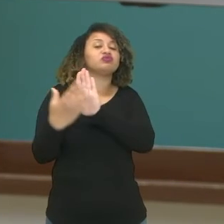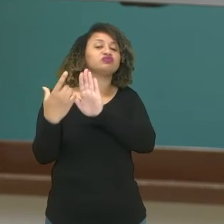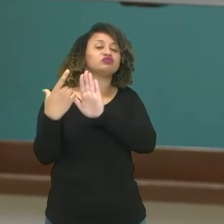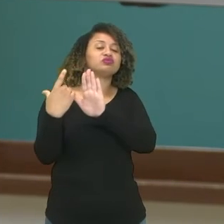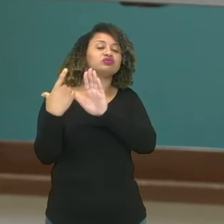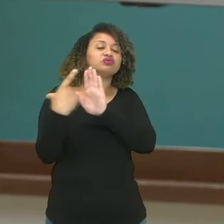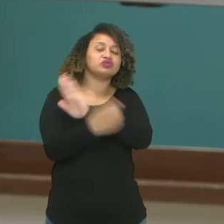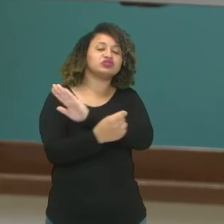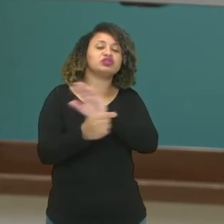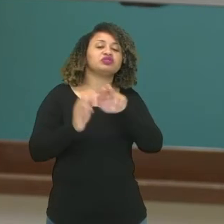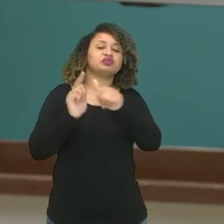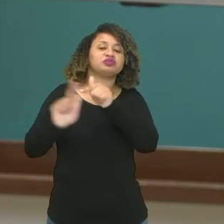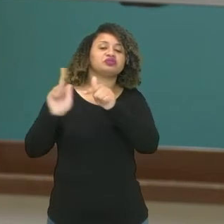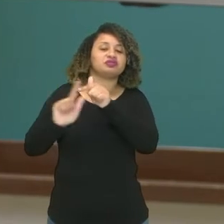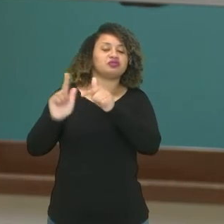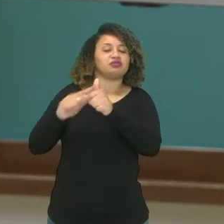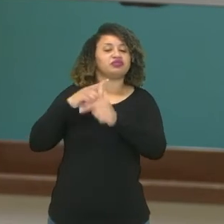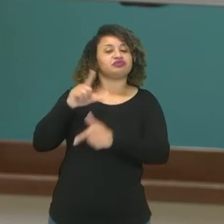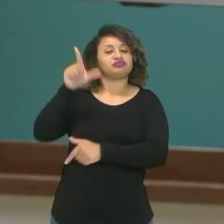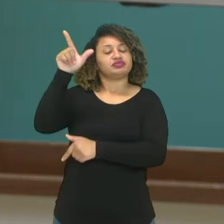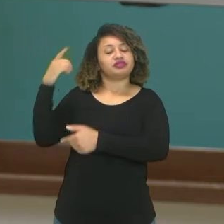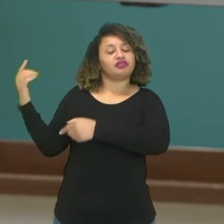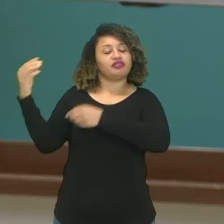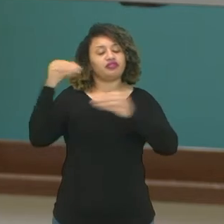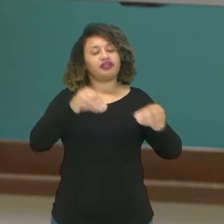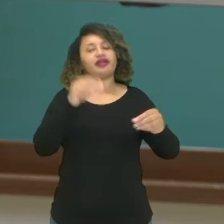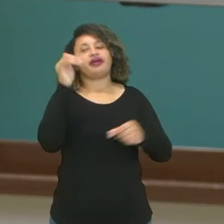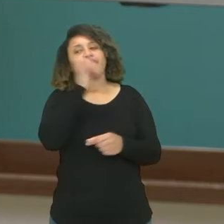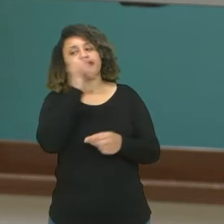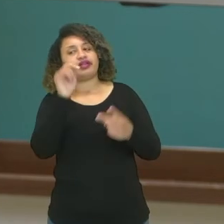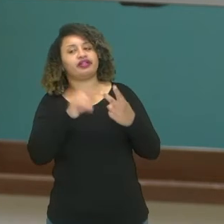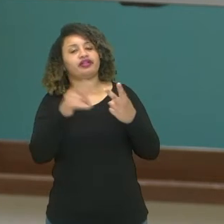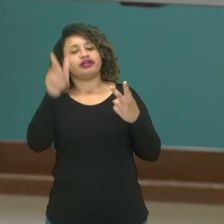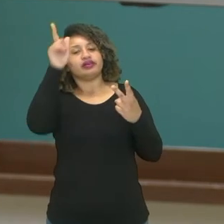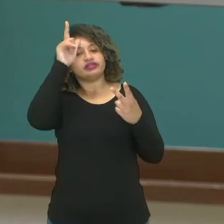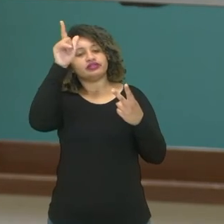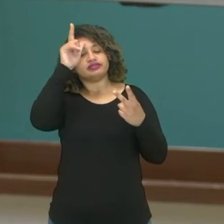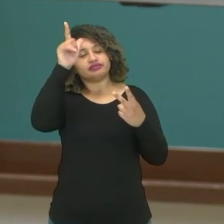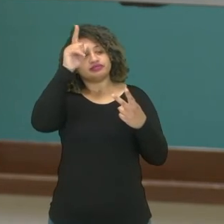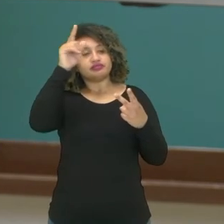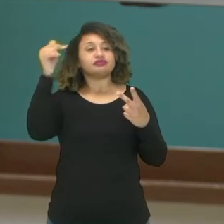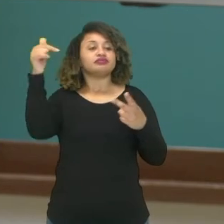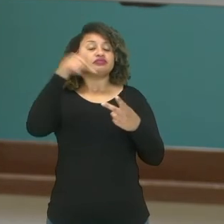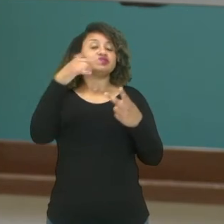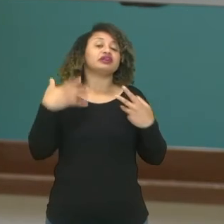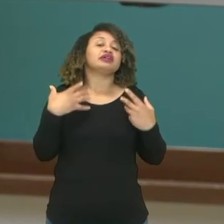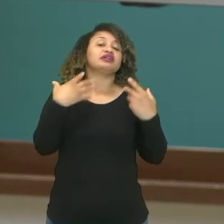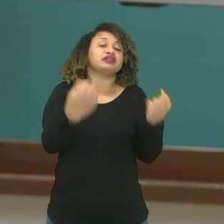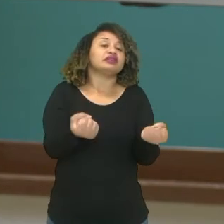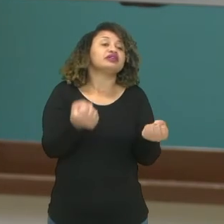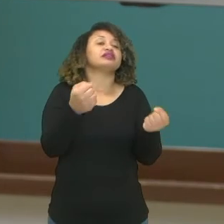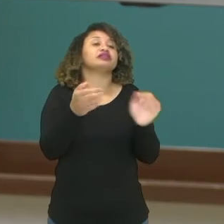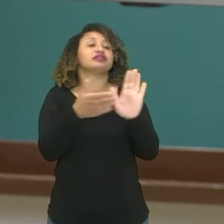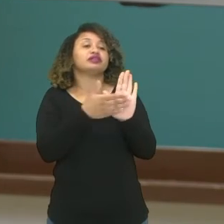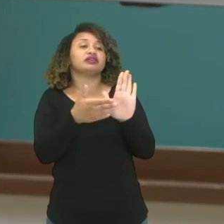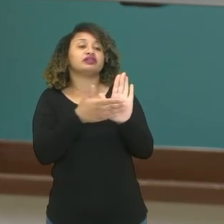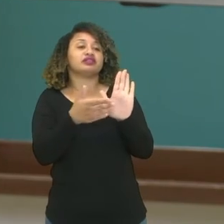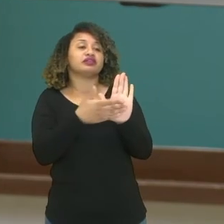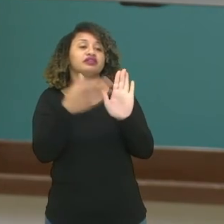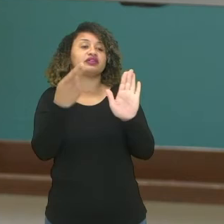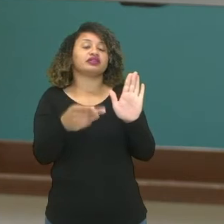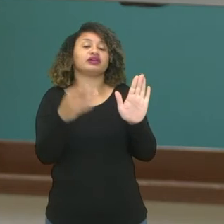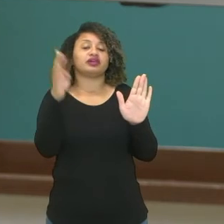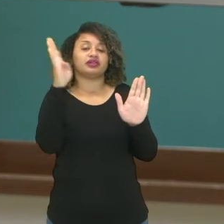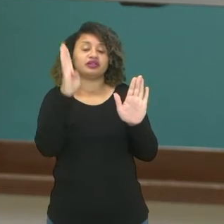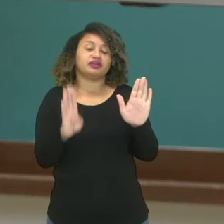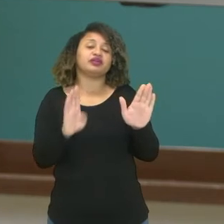lá existiam, né? Vieram então os italianos, os alemães, né? E aceitaram essa proposta do Brasil, que